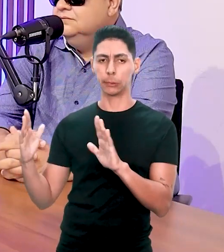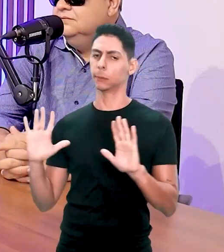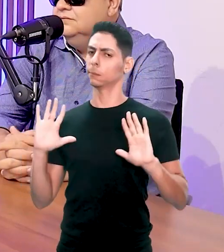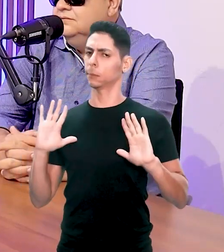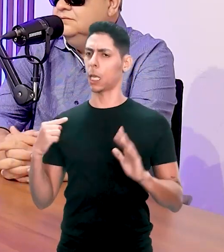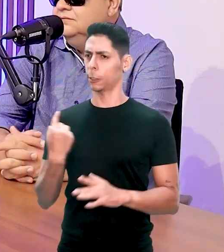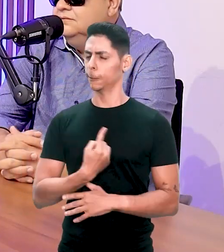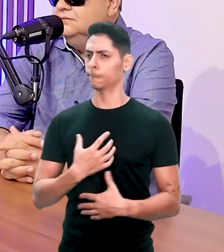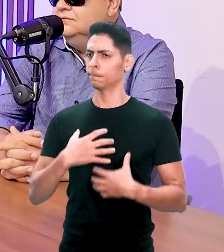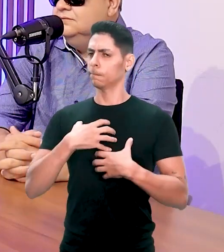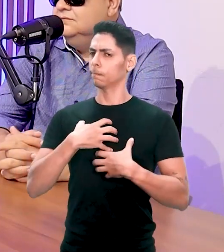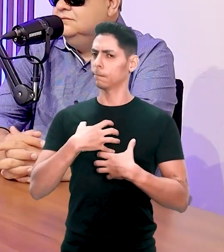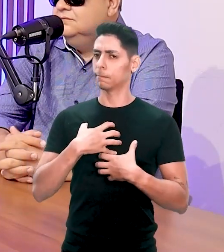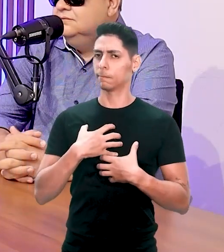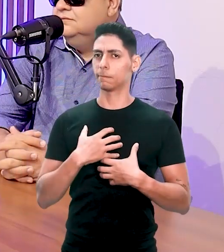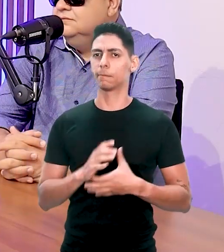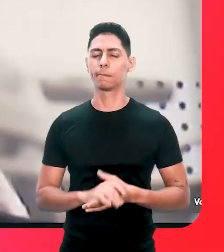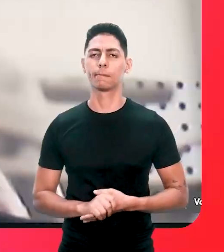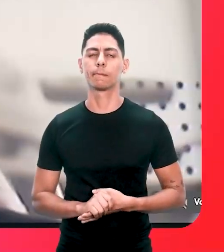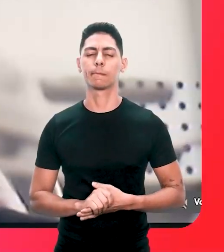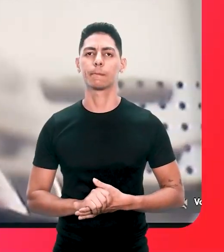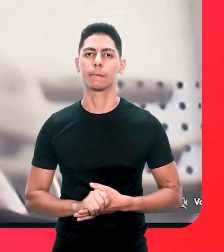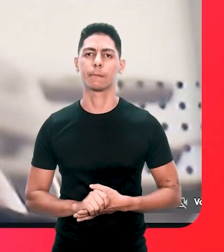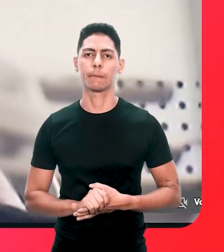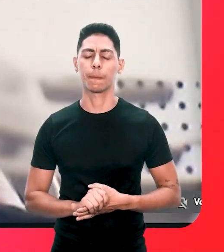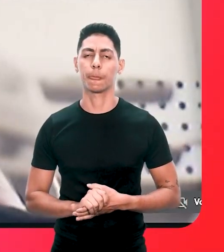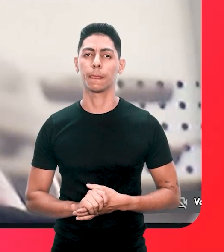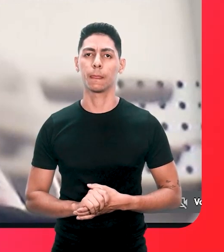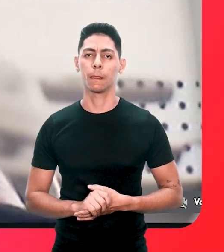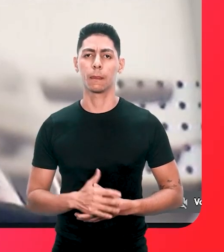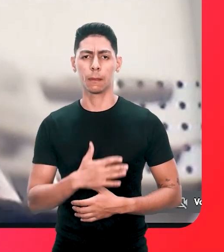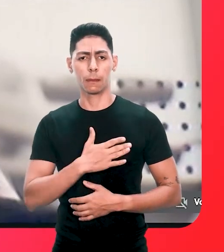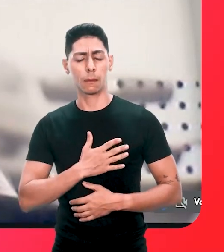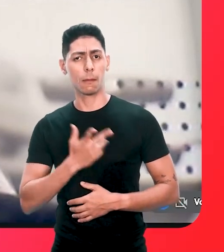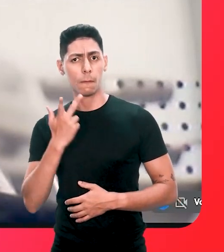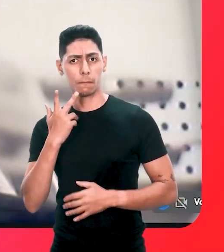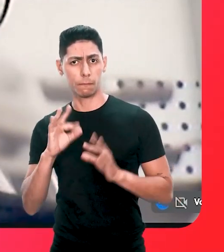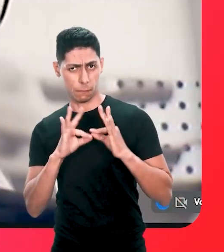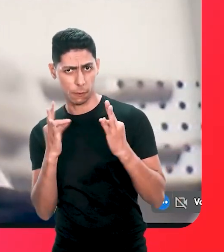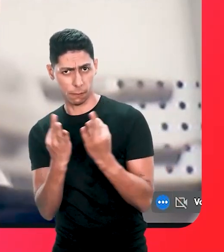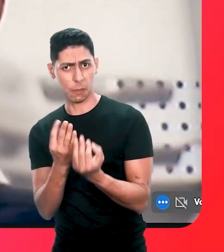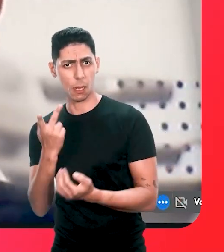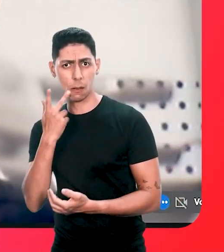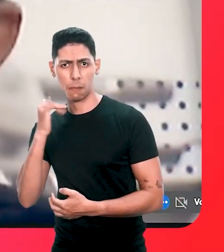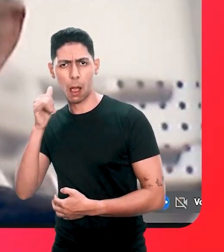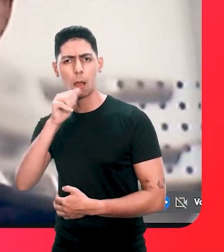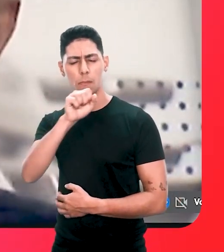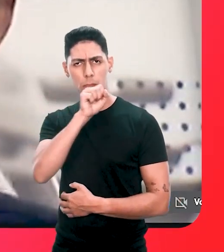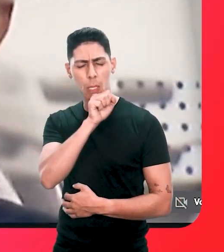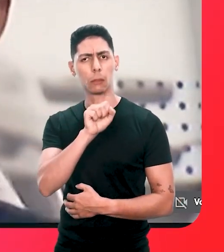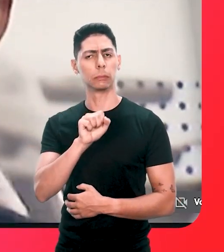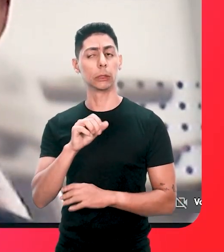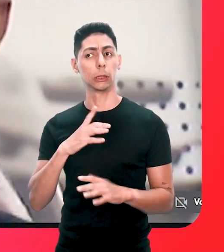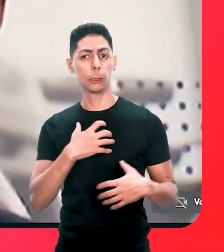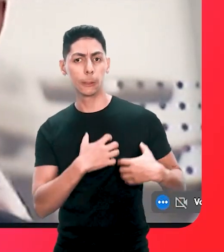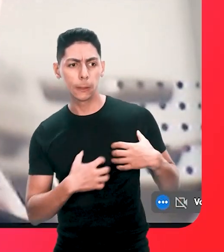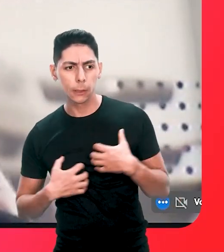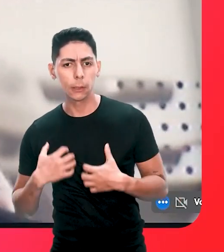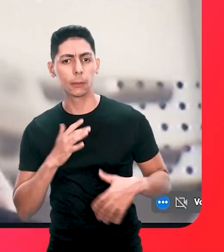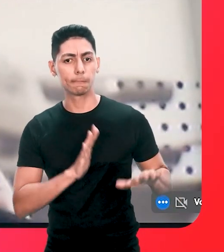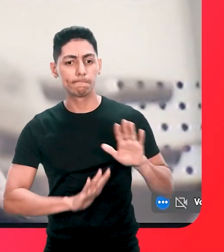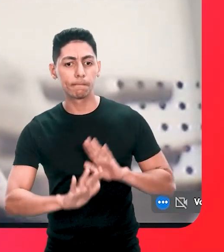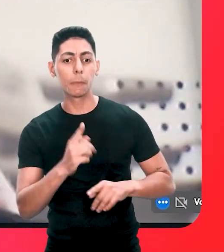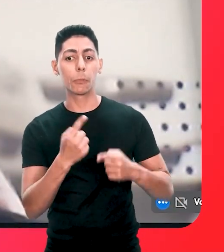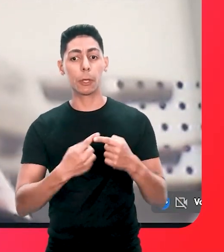aquilo chamou muita atenção. E meus pais tinham uma preocupação tremenda, porque, claro, eles viviam